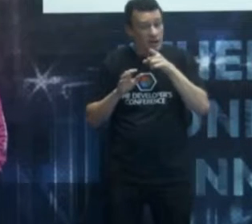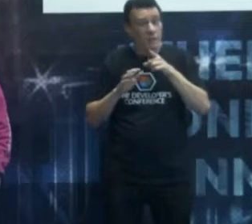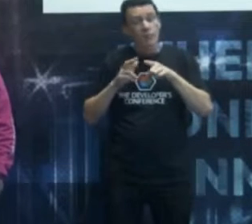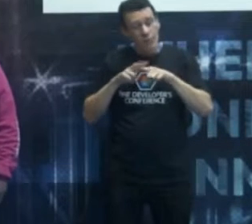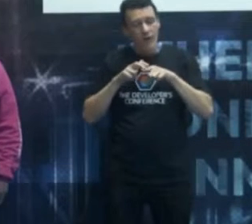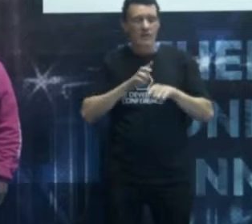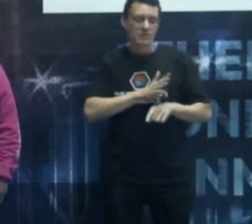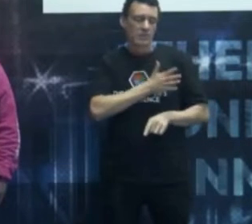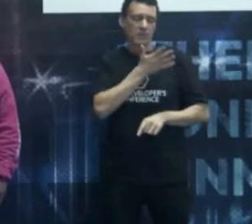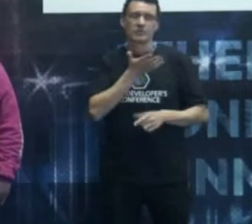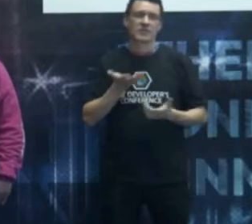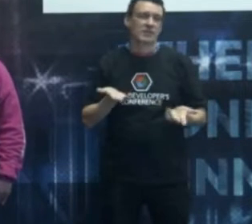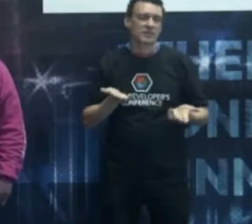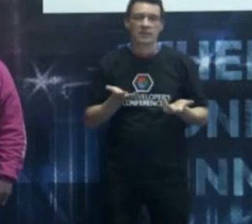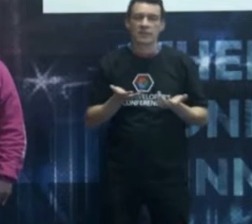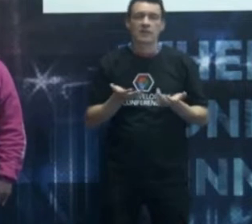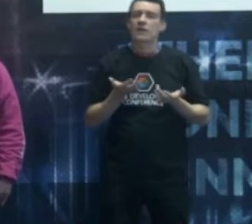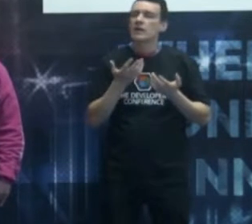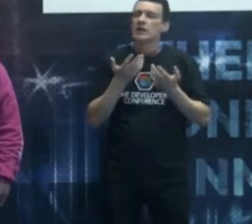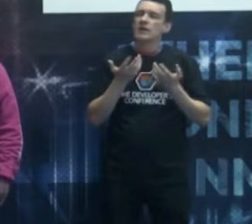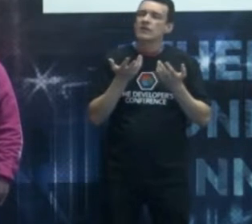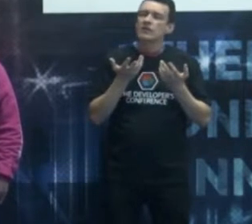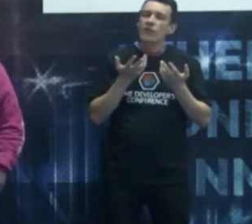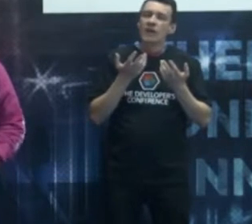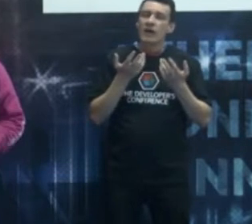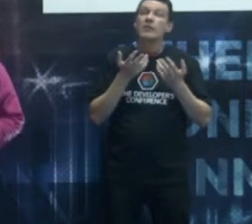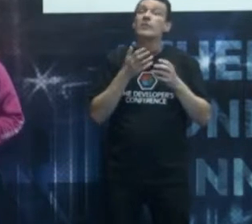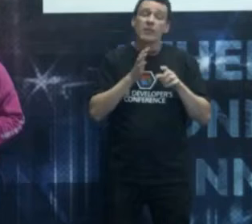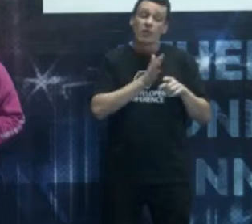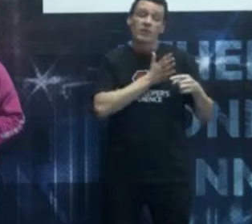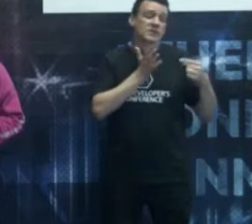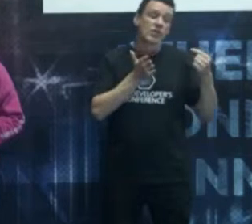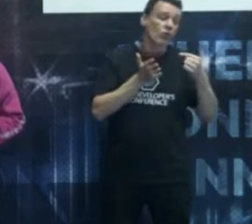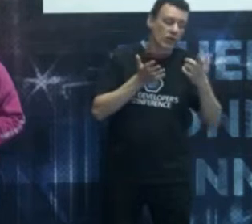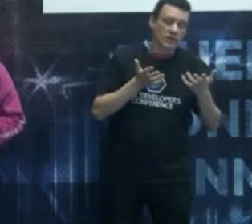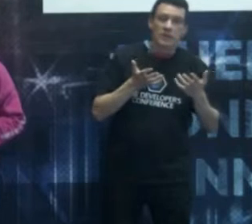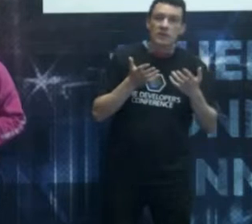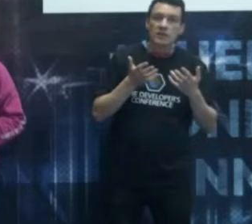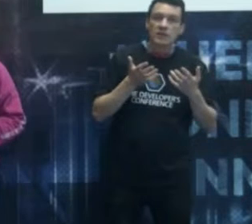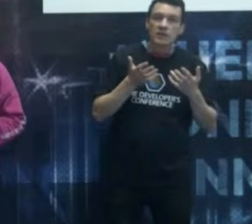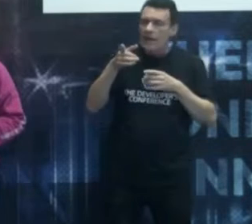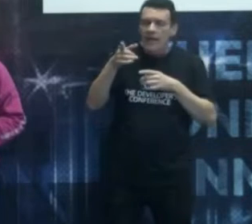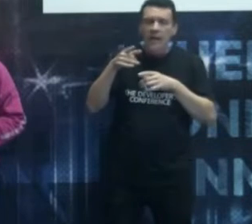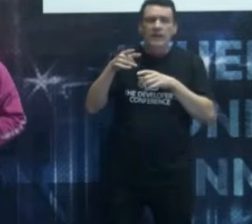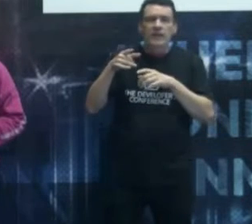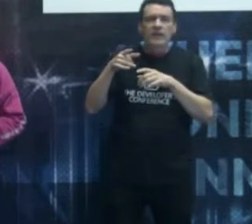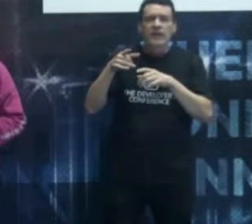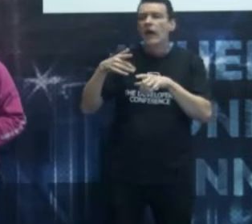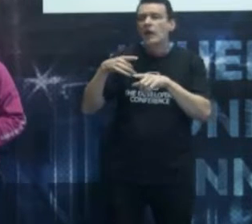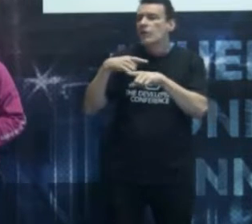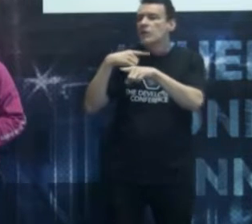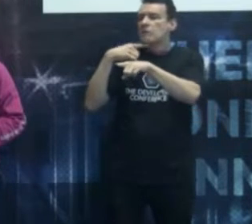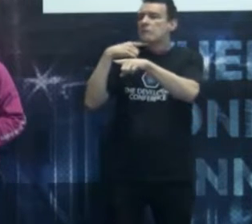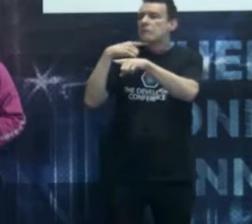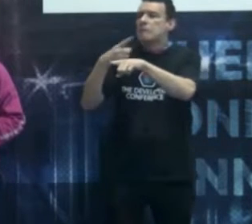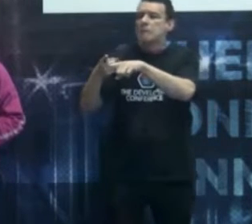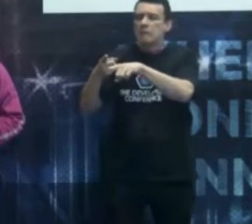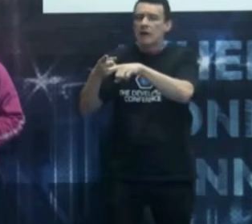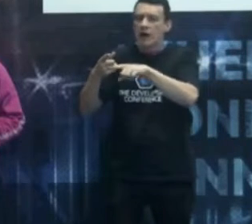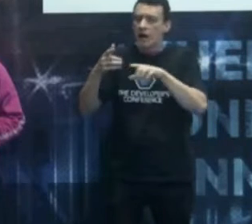poxa, como que eu vou incluir uma pessoa que não é capaz? A gente é capaz. Partindo desse pressuposto, as coisas ficam muito mais